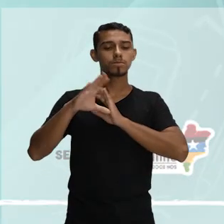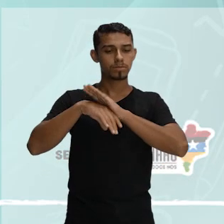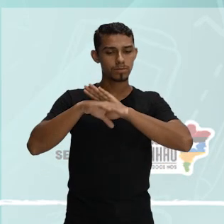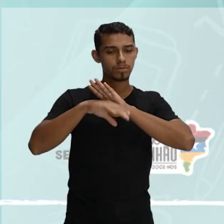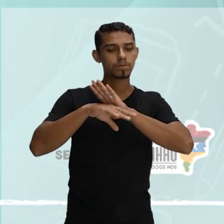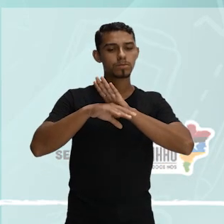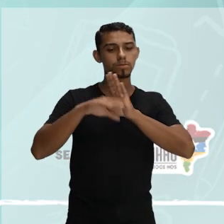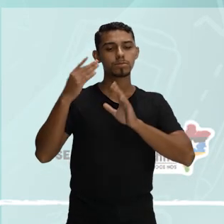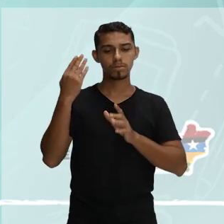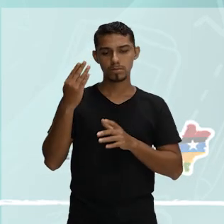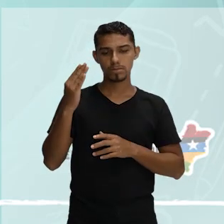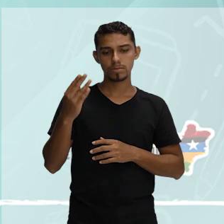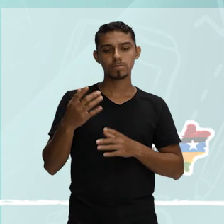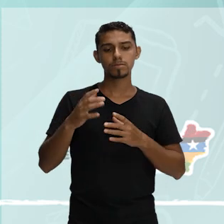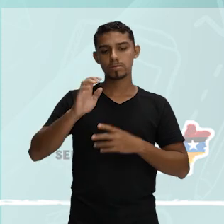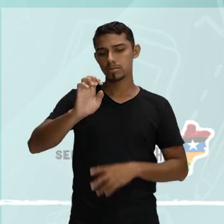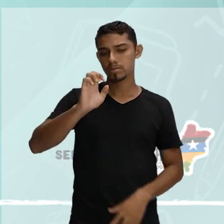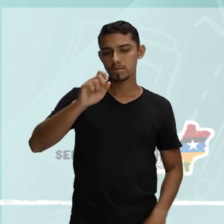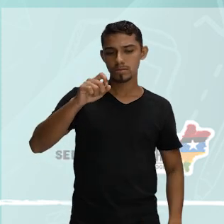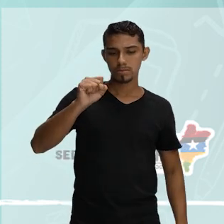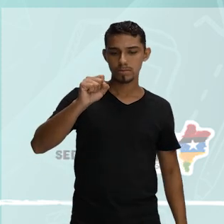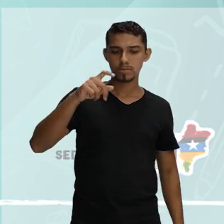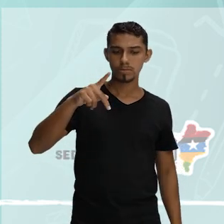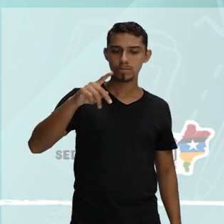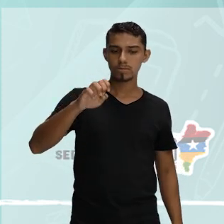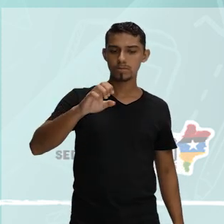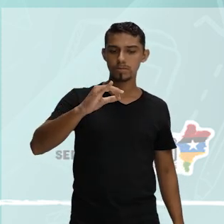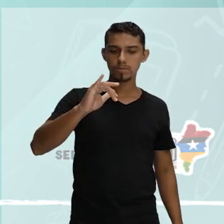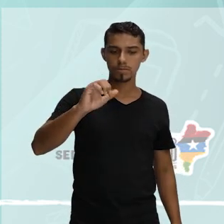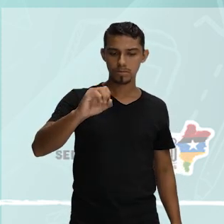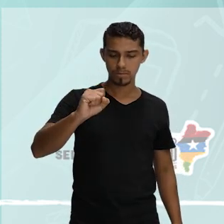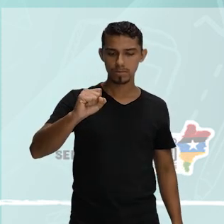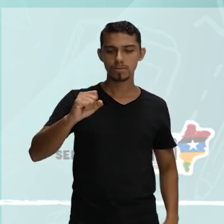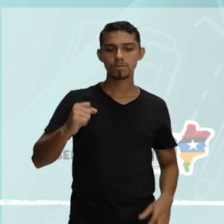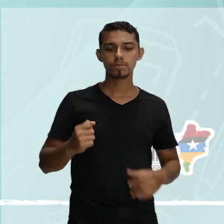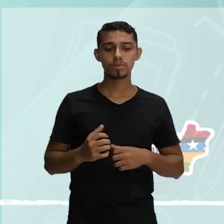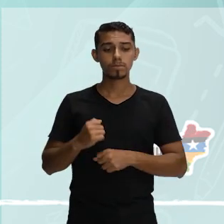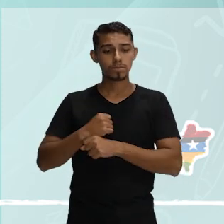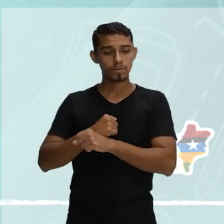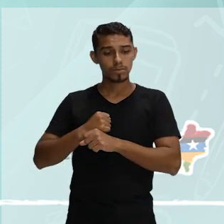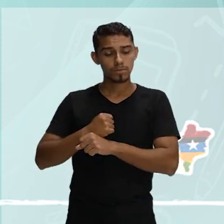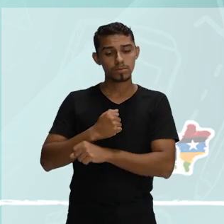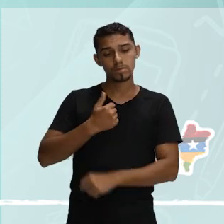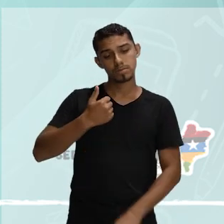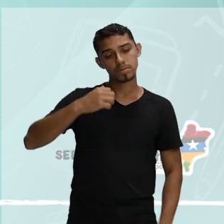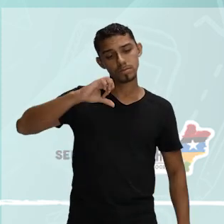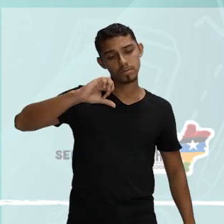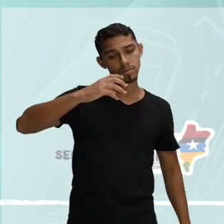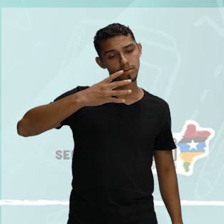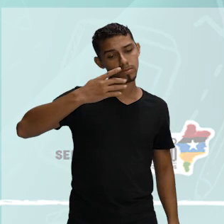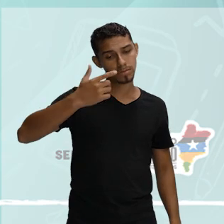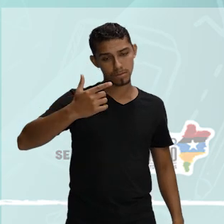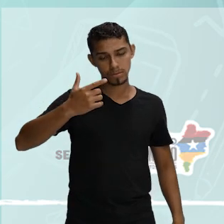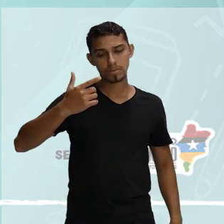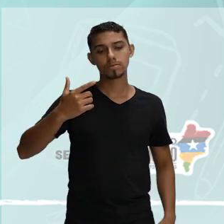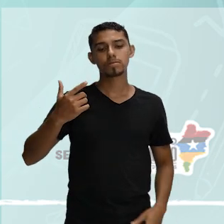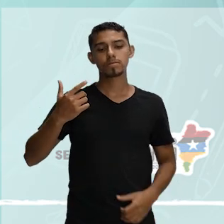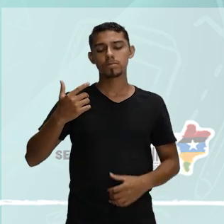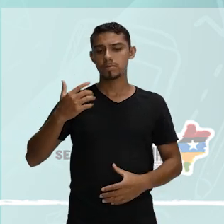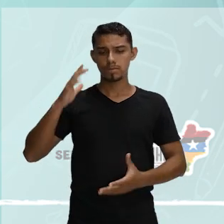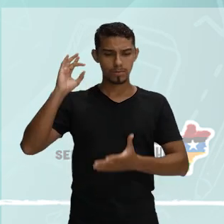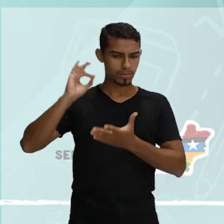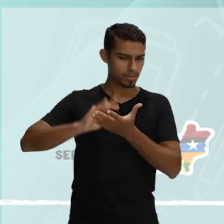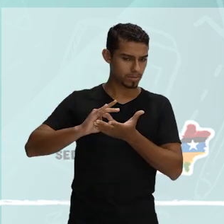biológico de espécie, né? Em 1942, ainda muito usado hoje em dia, esse fato não